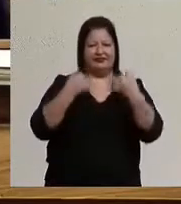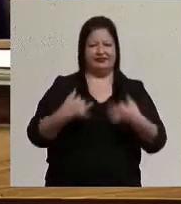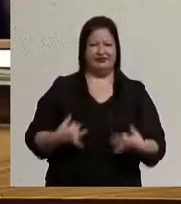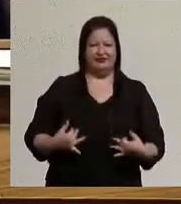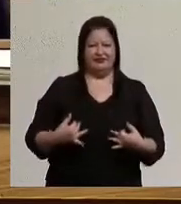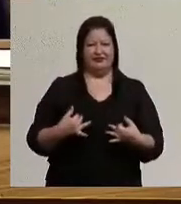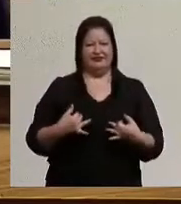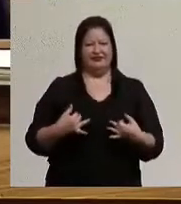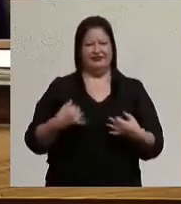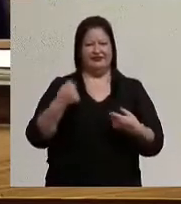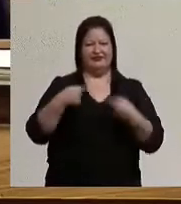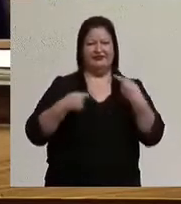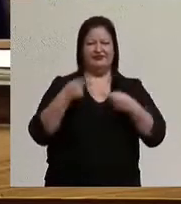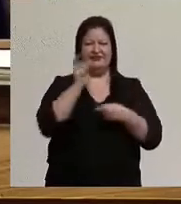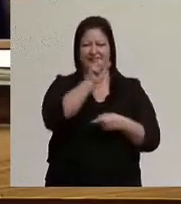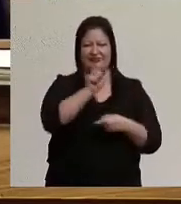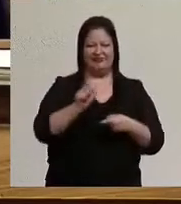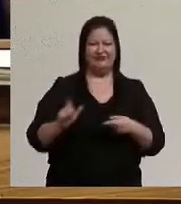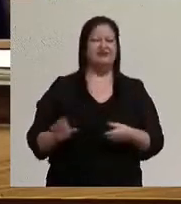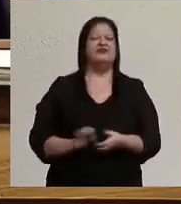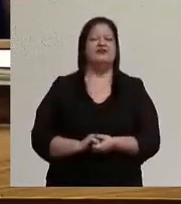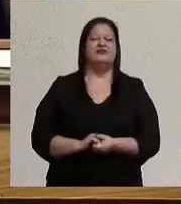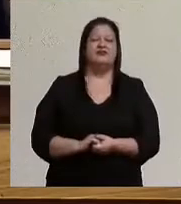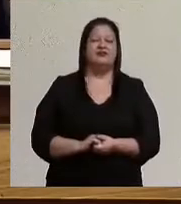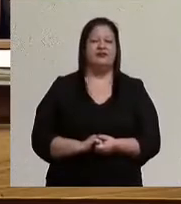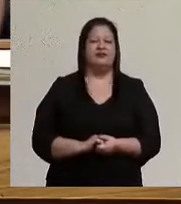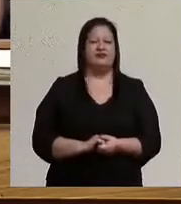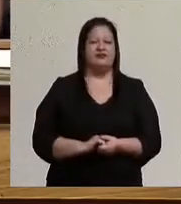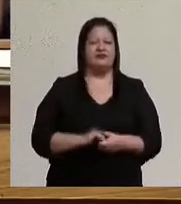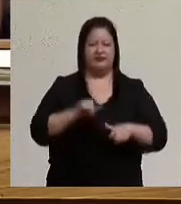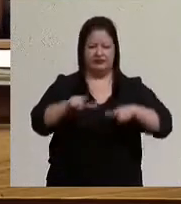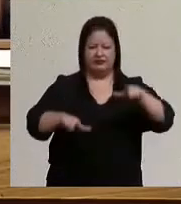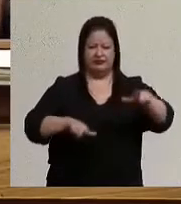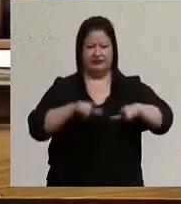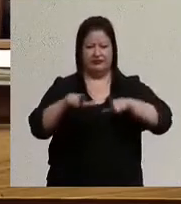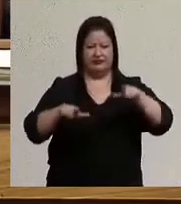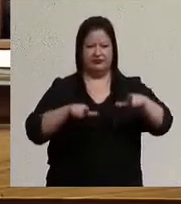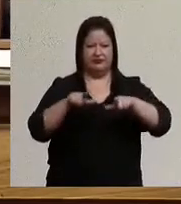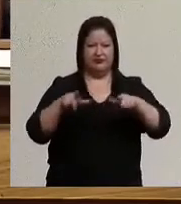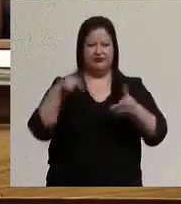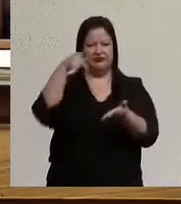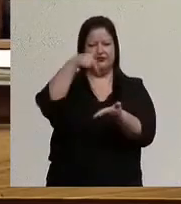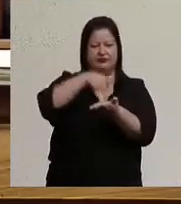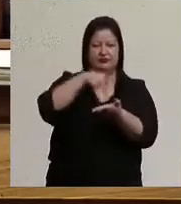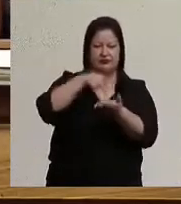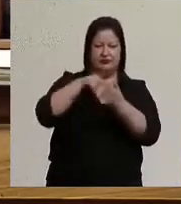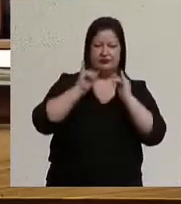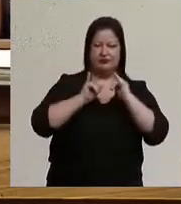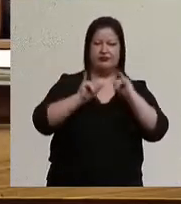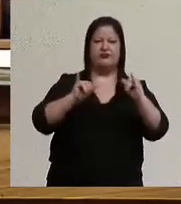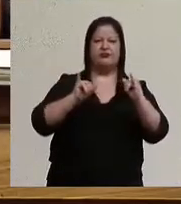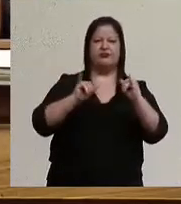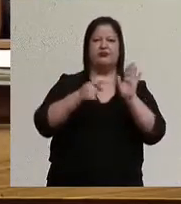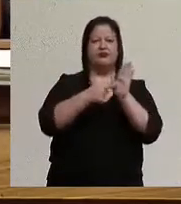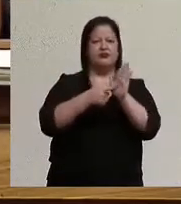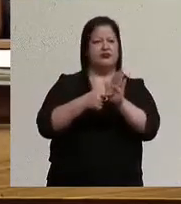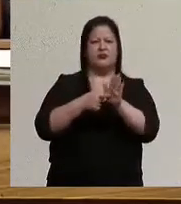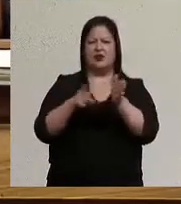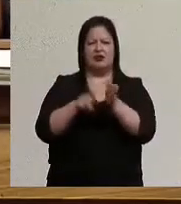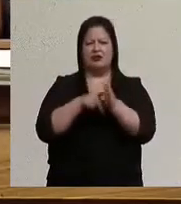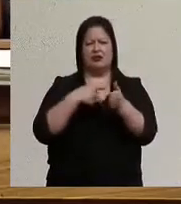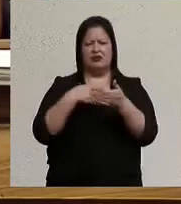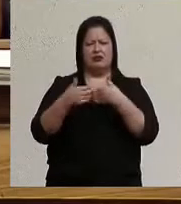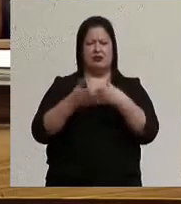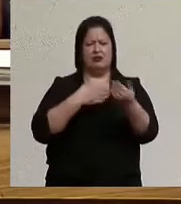fazer essas três trocadilhos e estamos aqui para trabalhar para falar assim para verdade Independente de